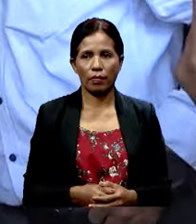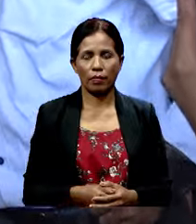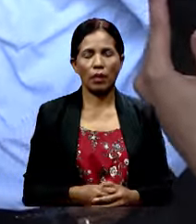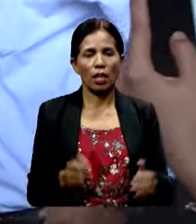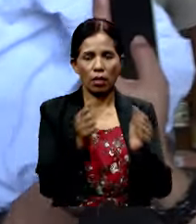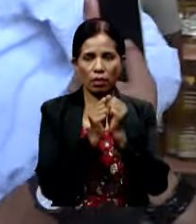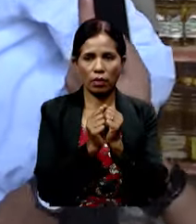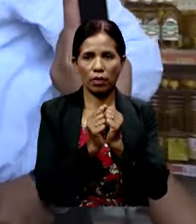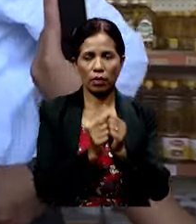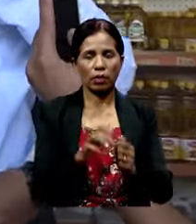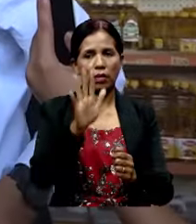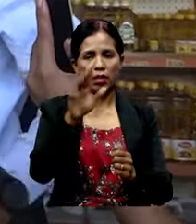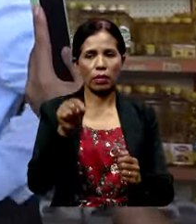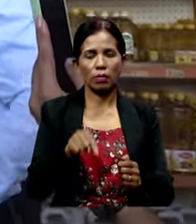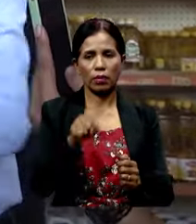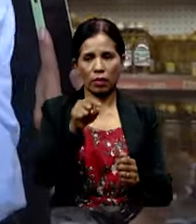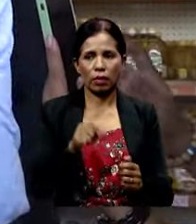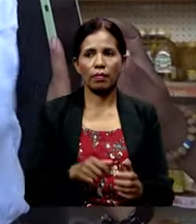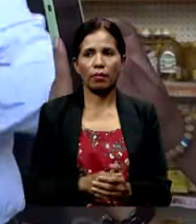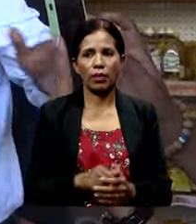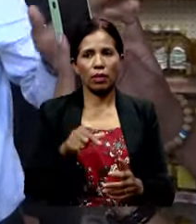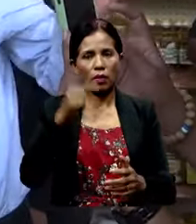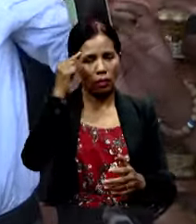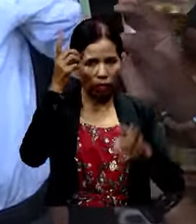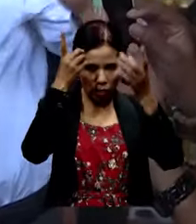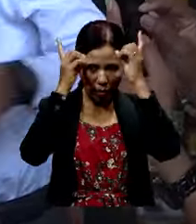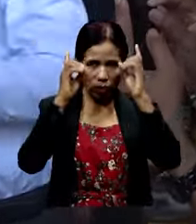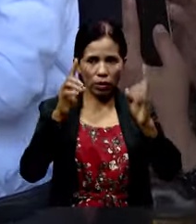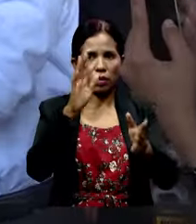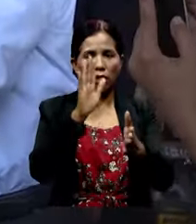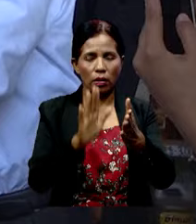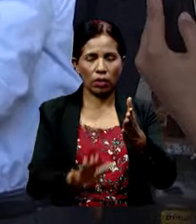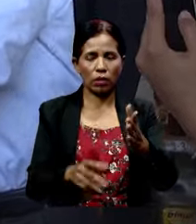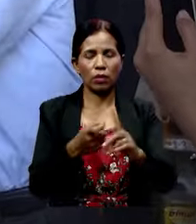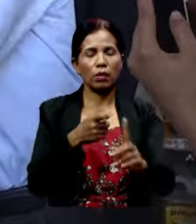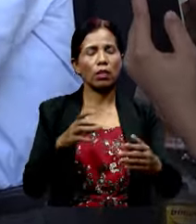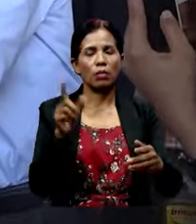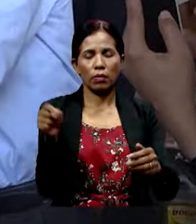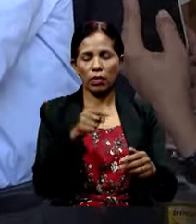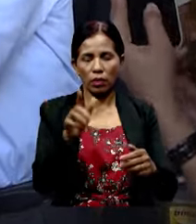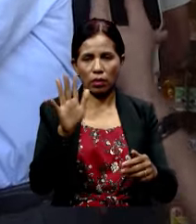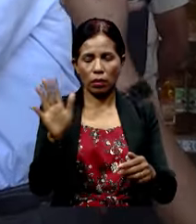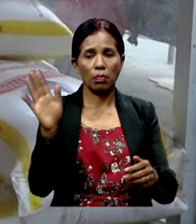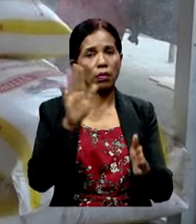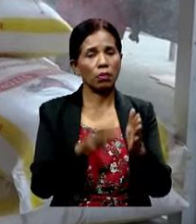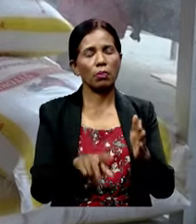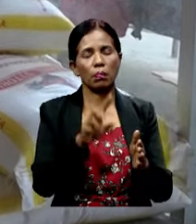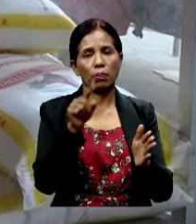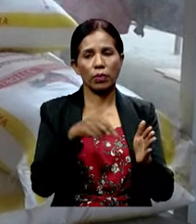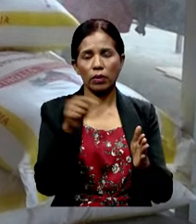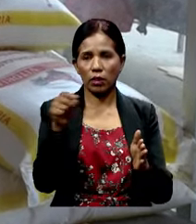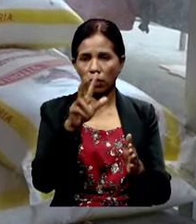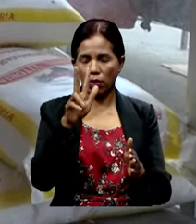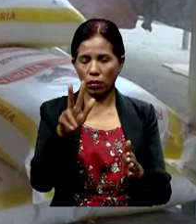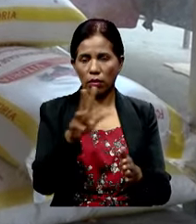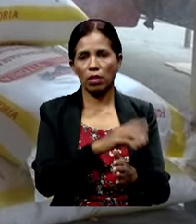mahmutu 5% Antes ne governo decidiu na ho dihatun tasa usi porcento lima ba porcento rua ponto lima ho intensaun atu